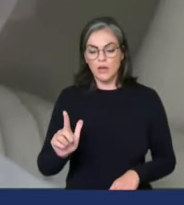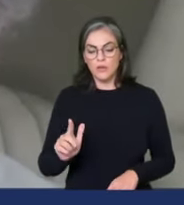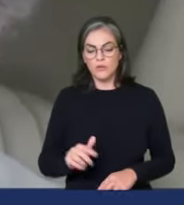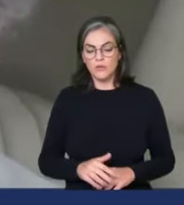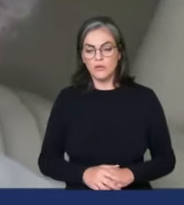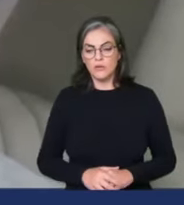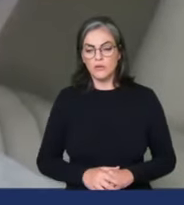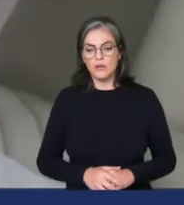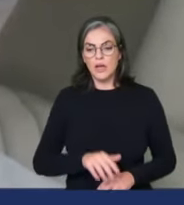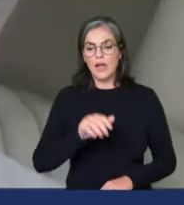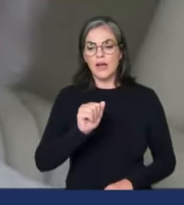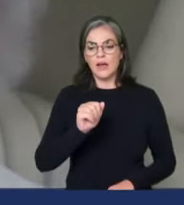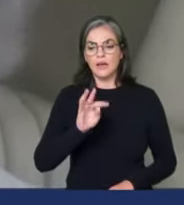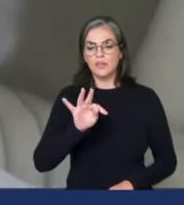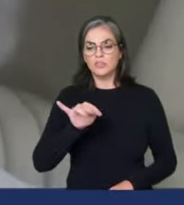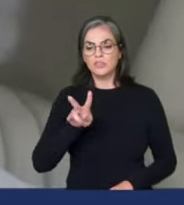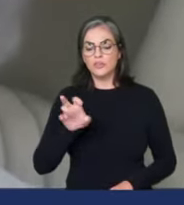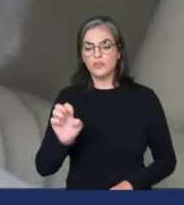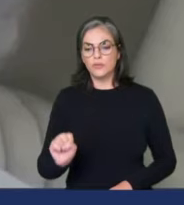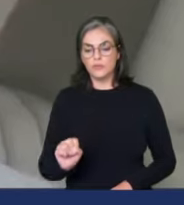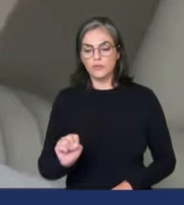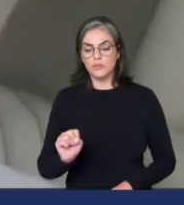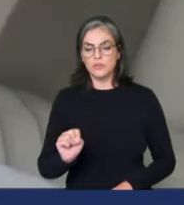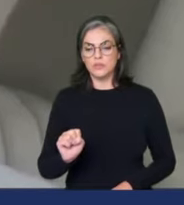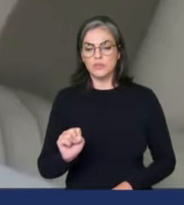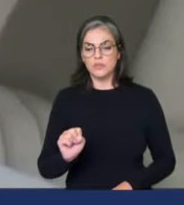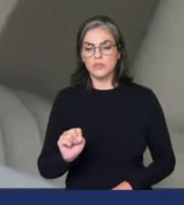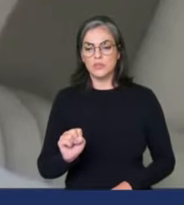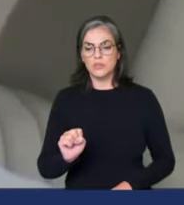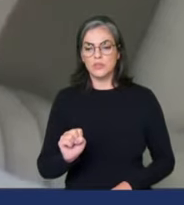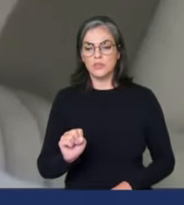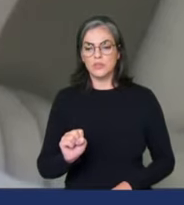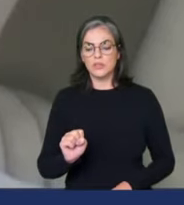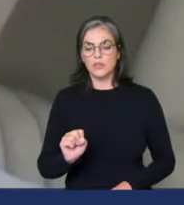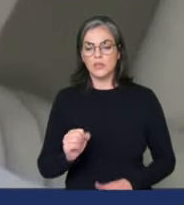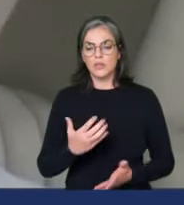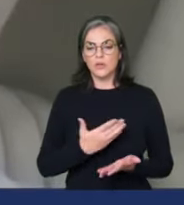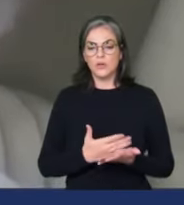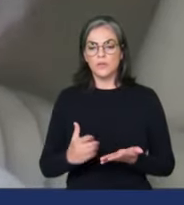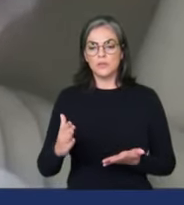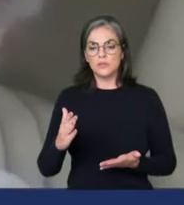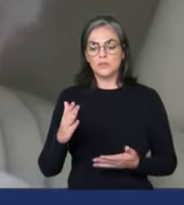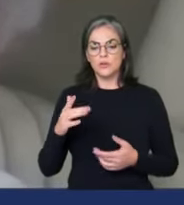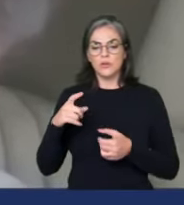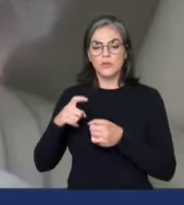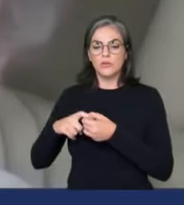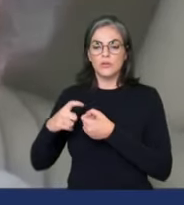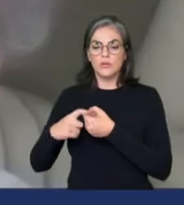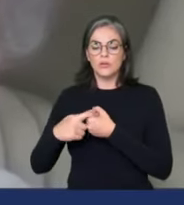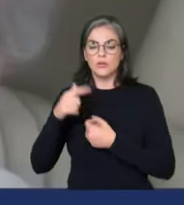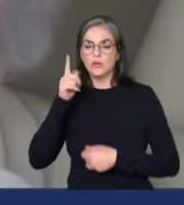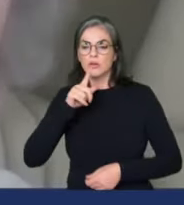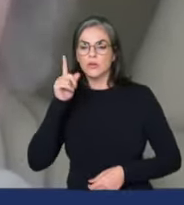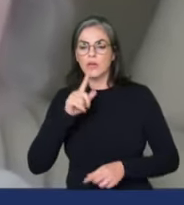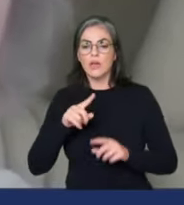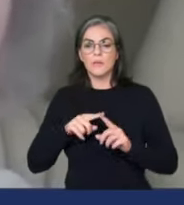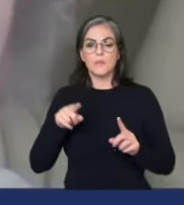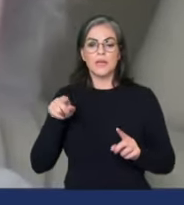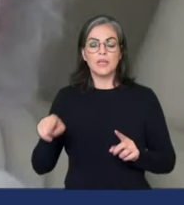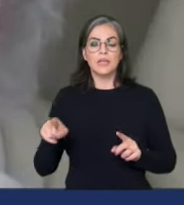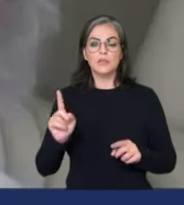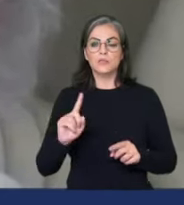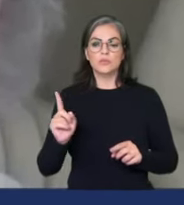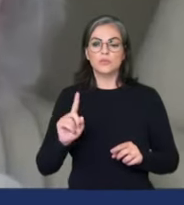sendo transferidos para os acionistas privados, principalmente os estrangeiros, coisa que não foi revertida no governo do